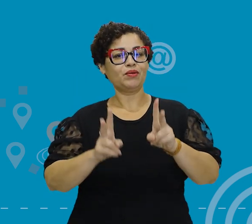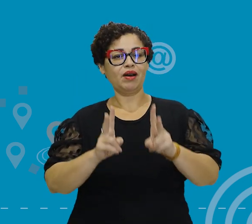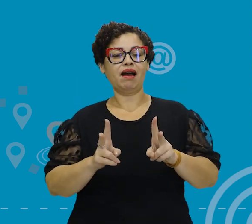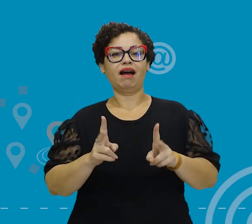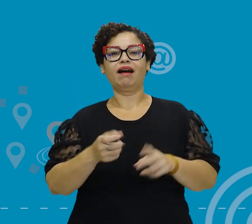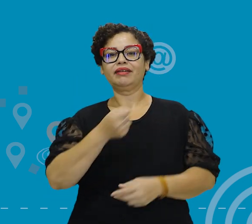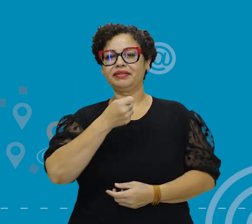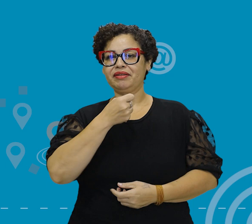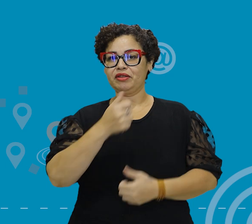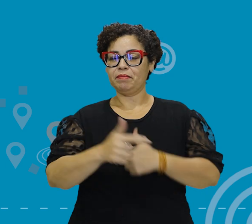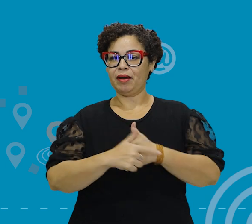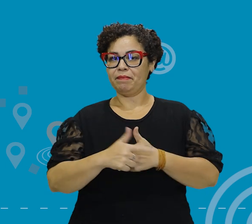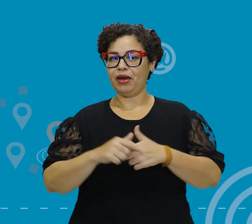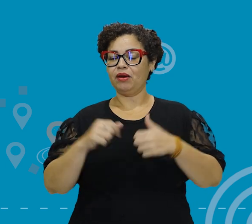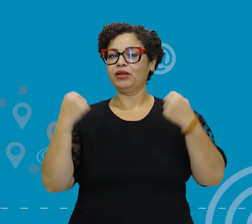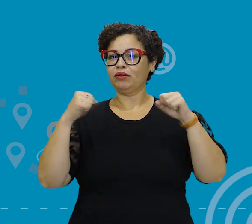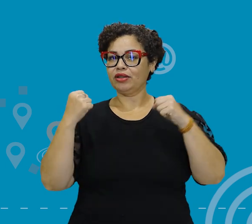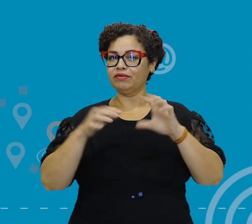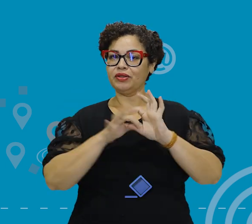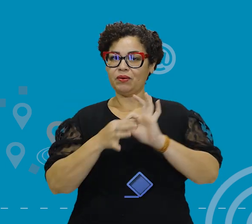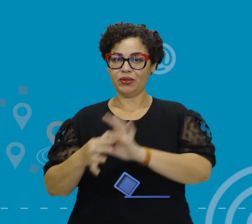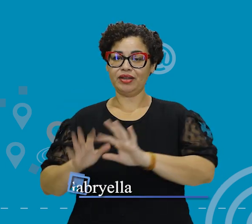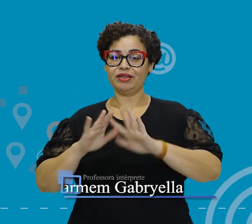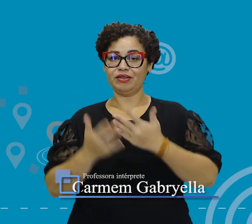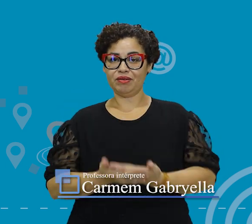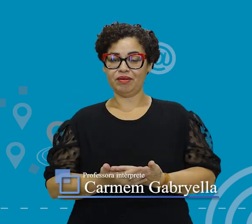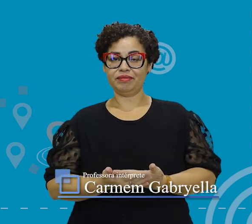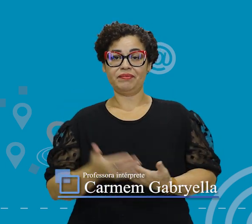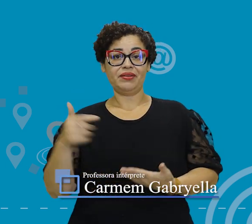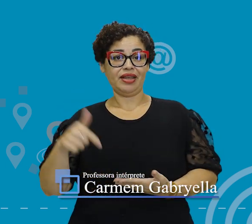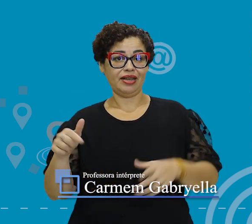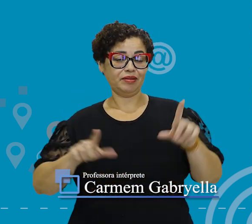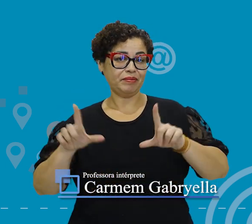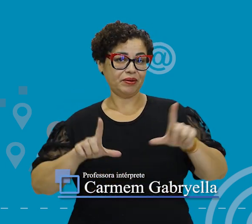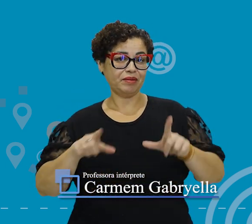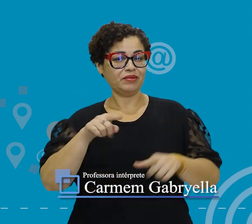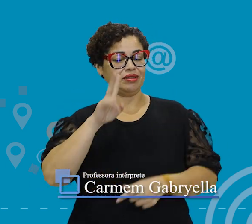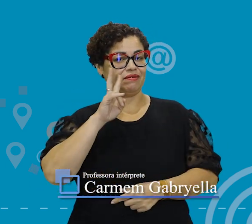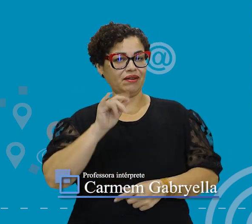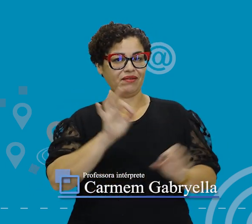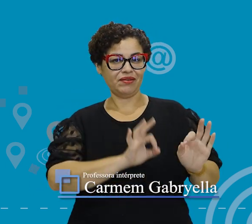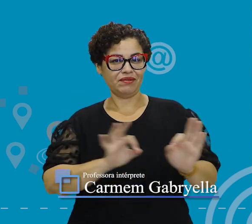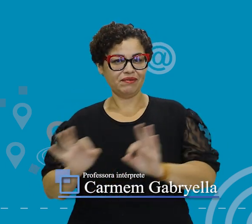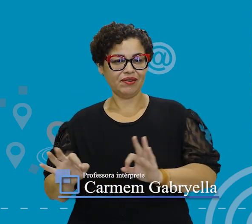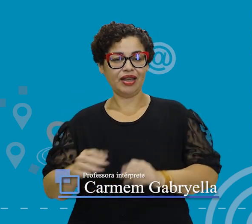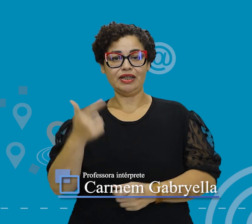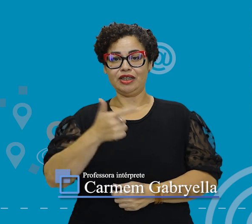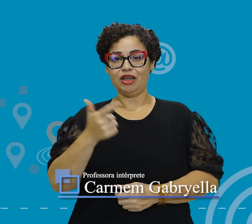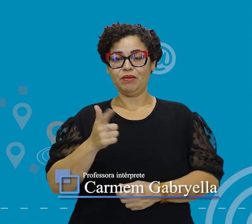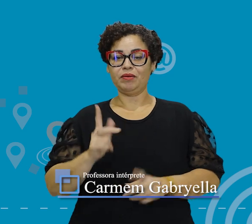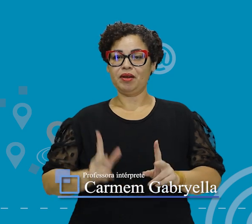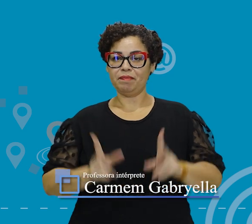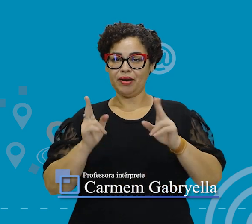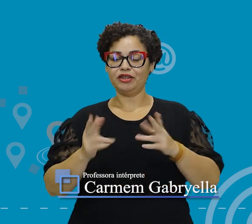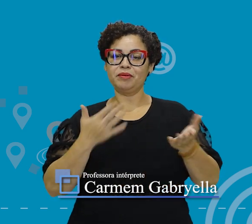de episódios, o papel da educação física no contexto escolar. E neste programa, vocês irão acompanhar a